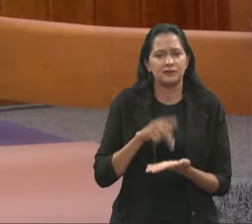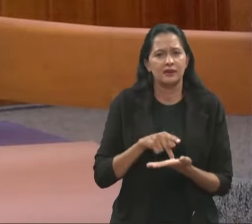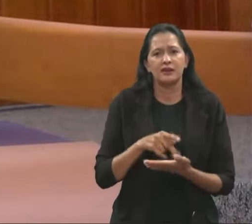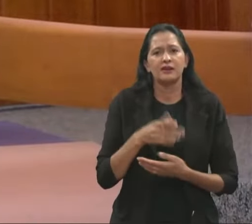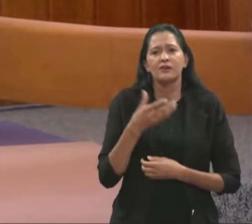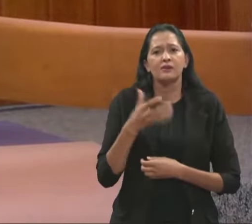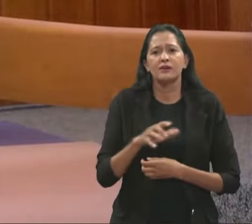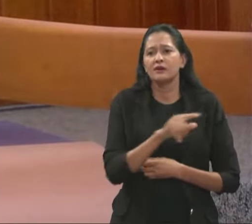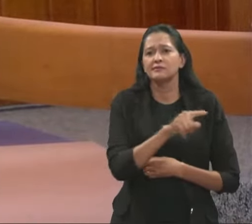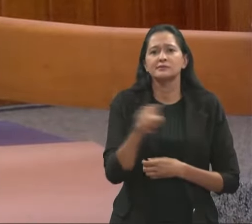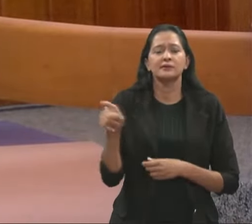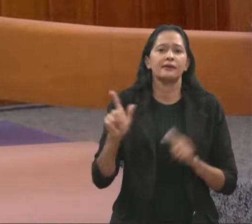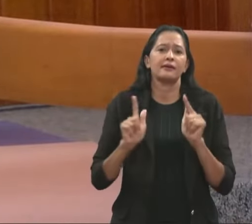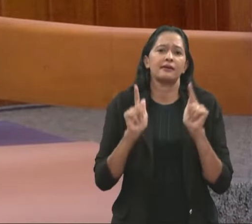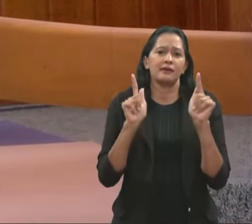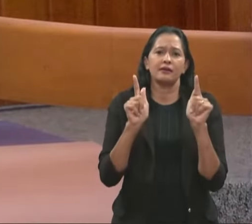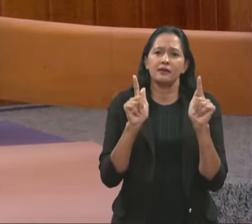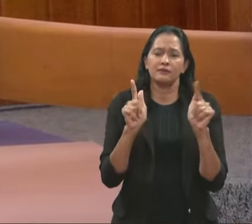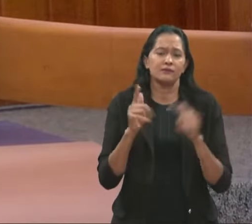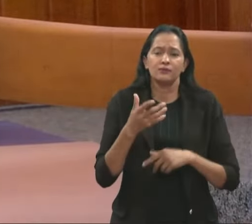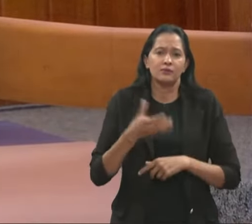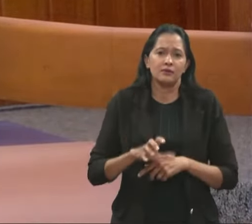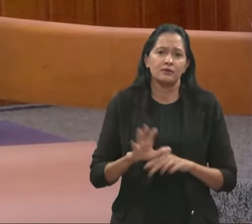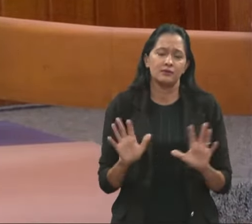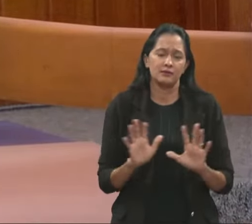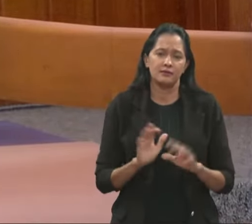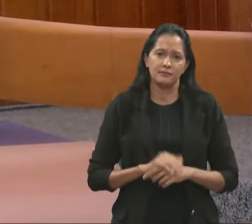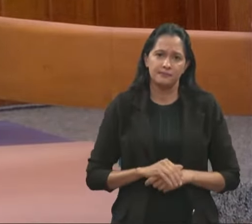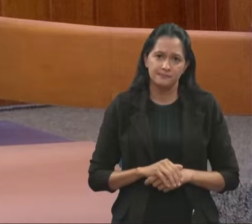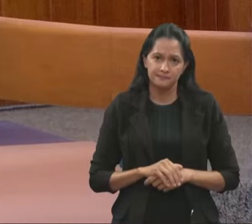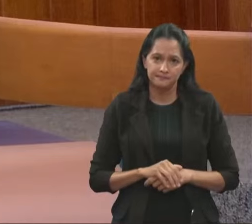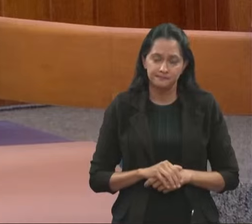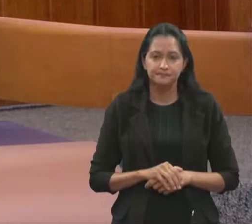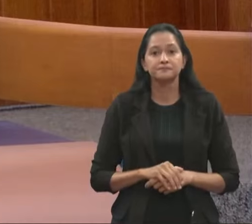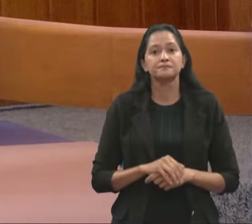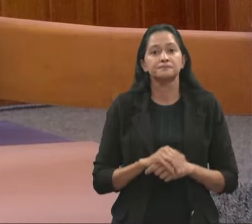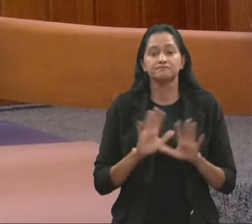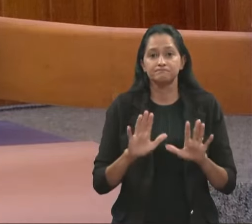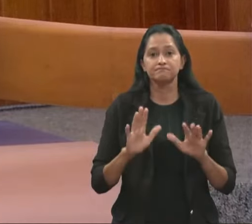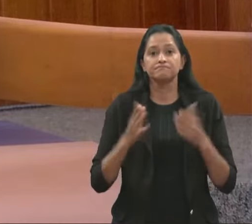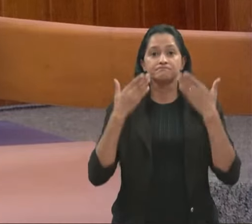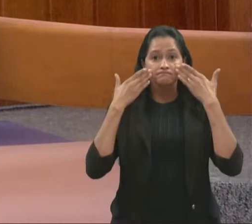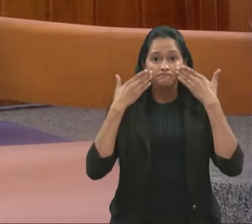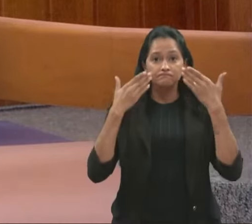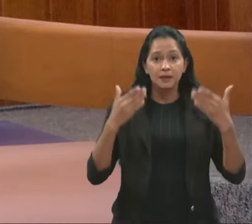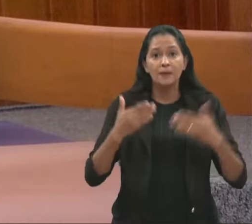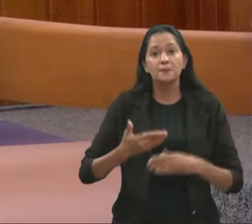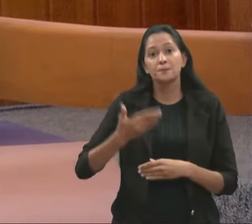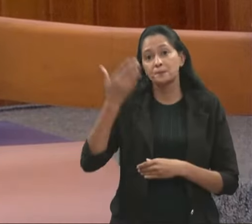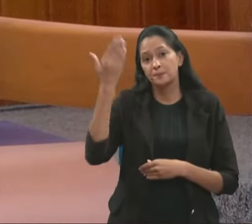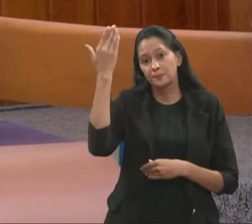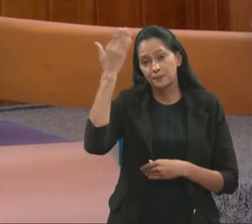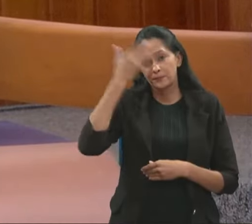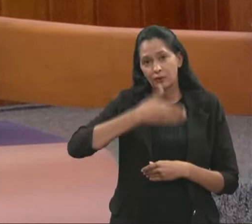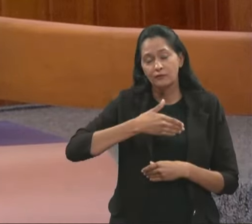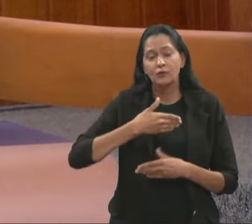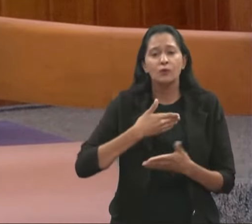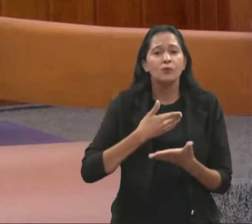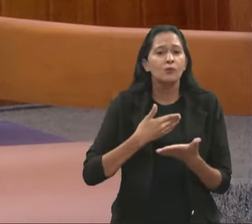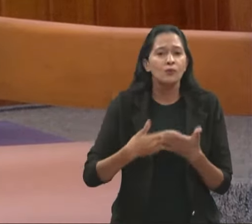greve. Então vocês podem aqui, ó. Estou dando um testemunho. Qualquer negociação